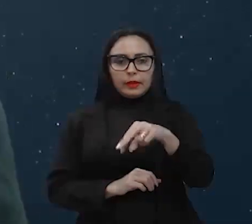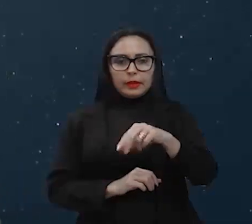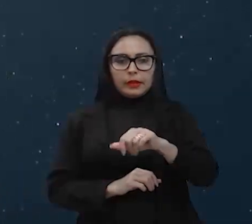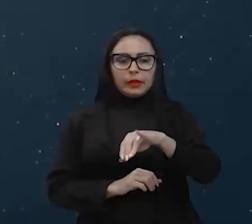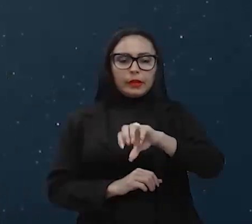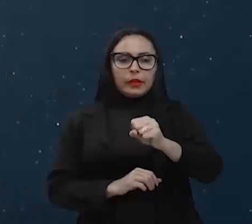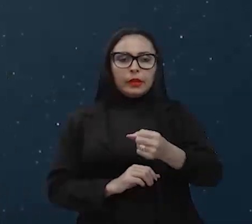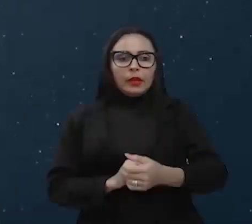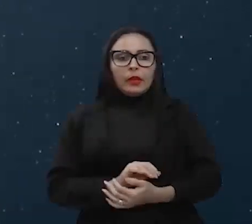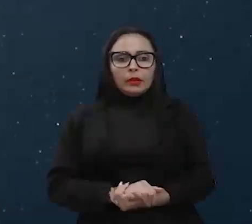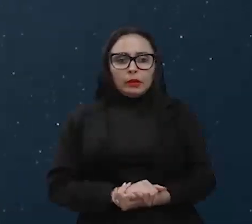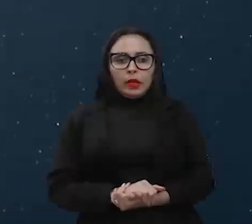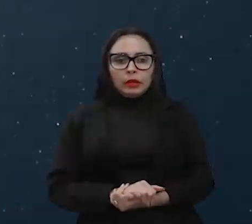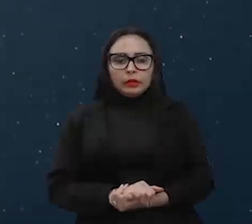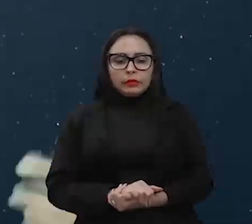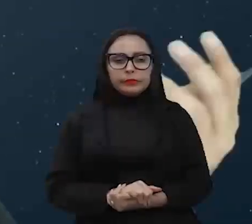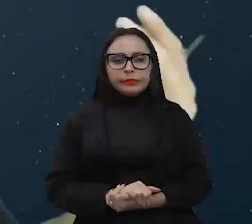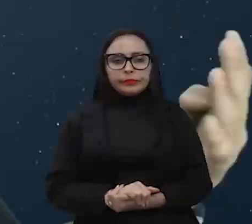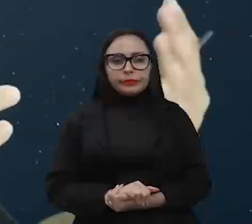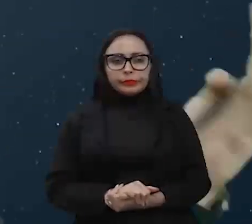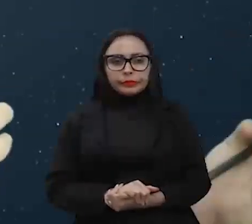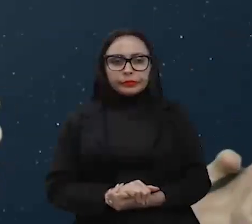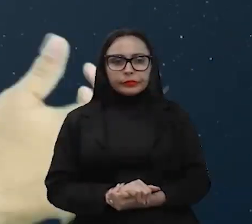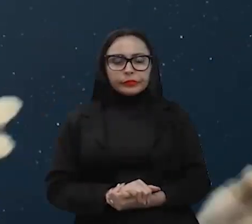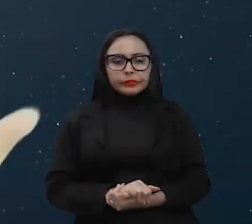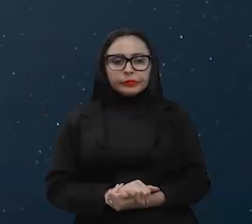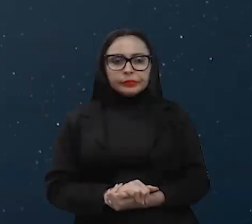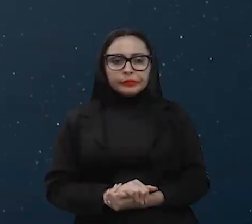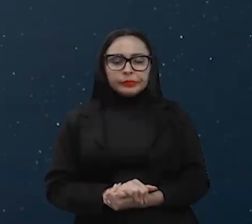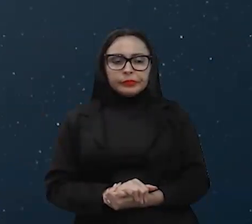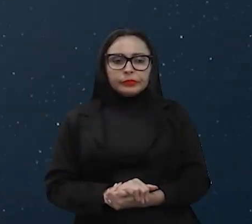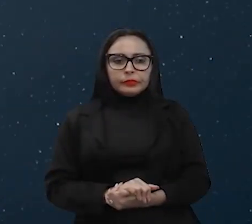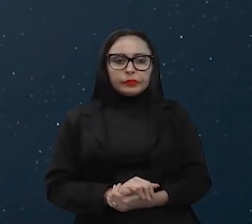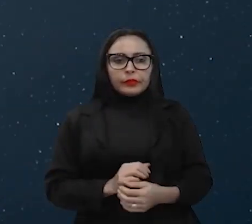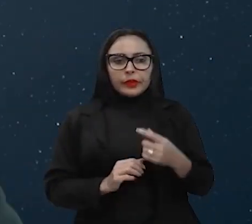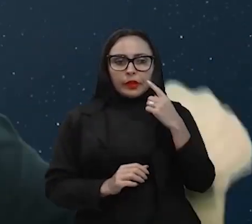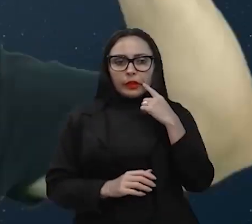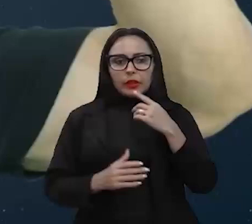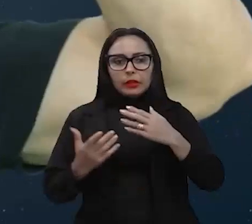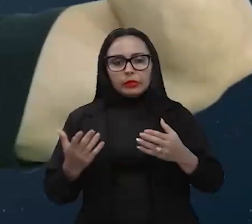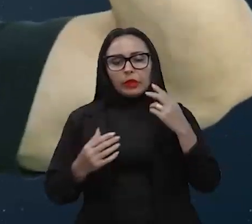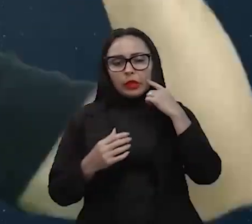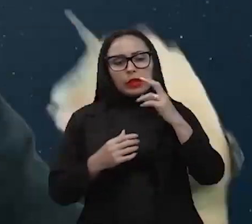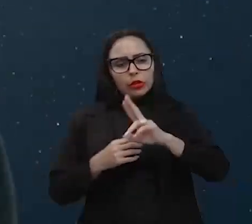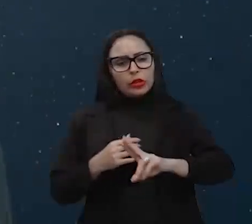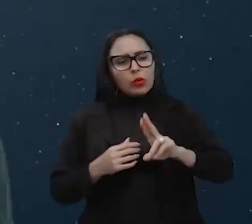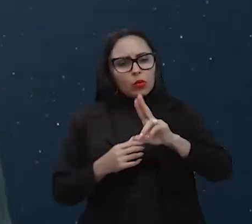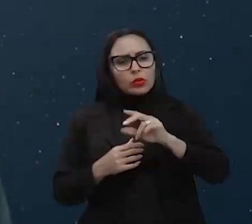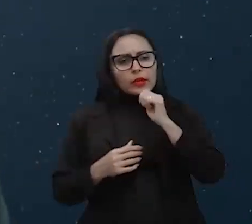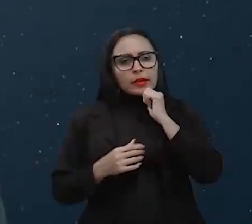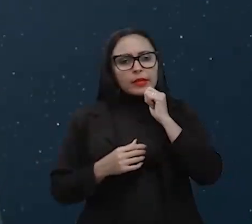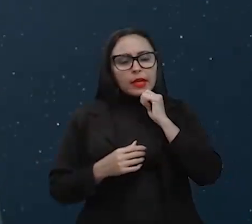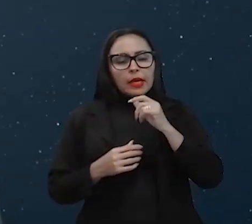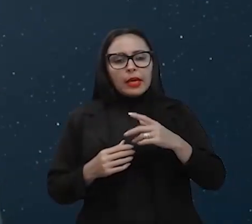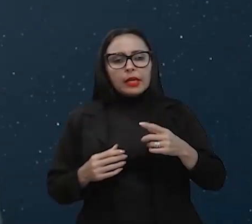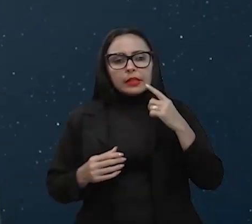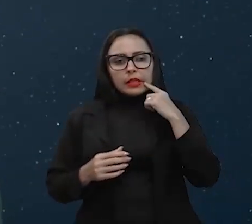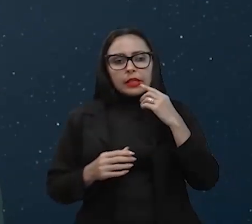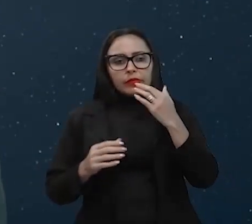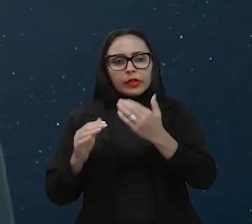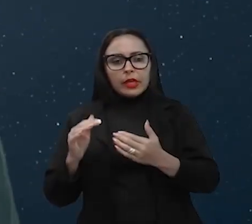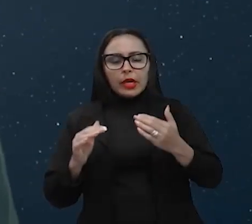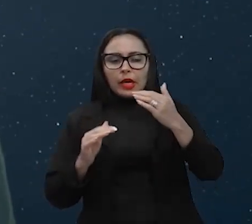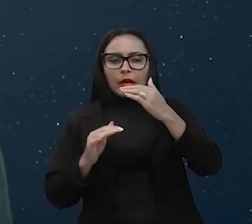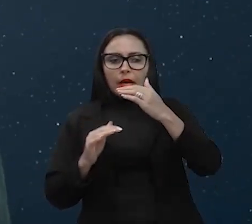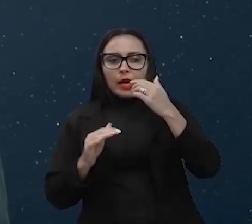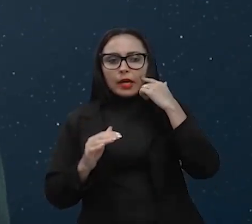mim. Antigamente, e assim, tem muita gente que ainda usa, essas glândulazinhas que ficam acima dos rins, a gente